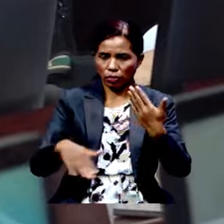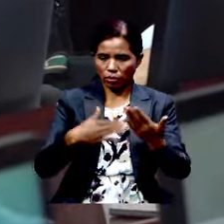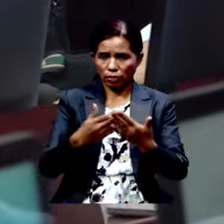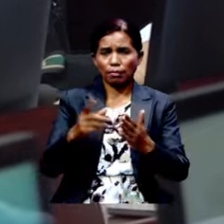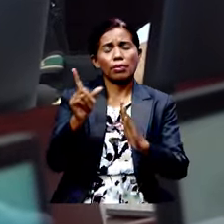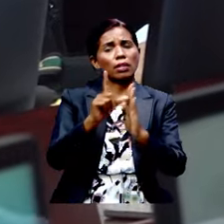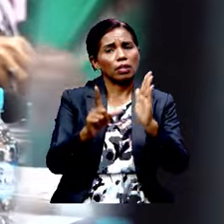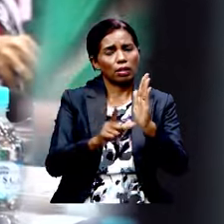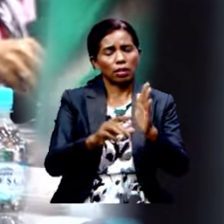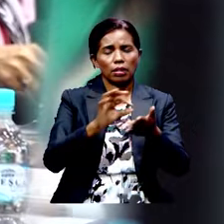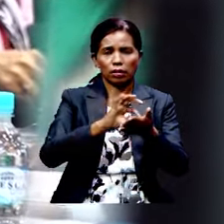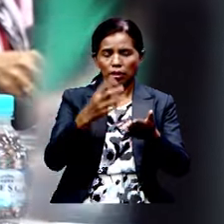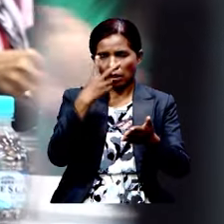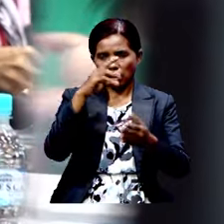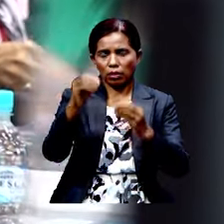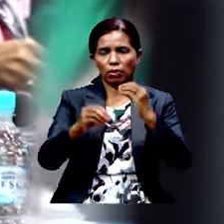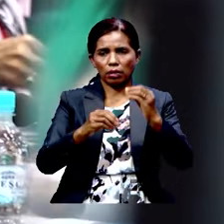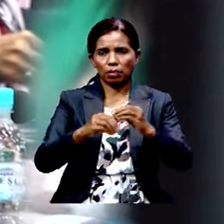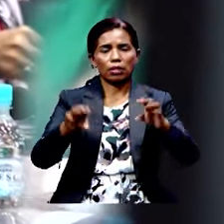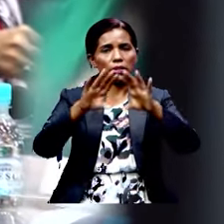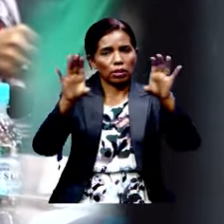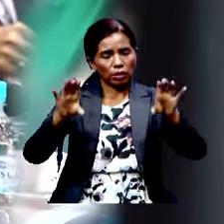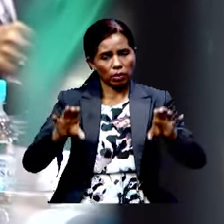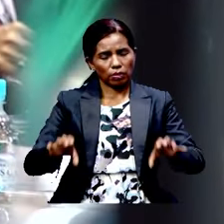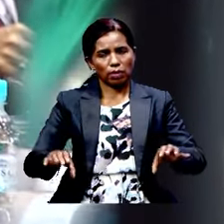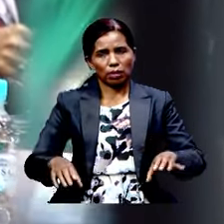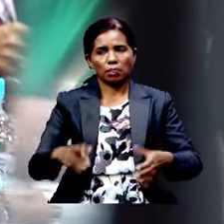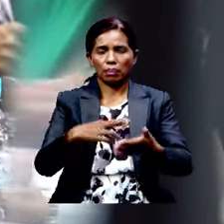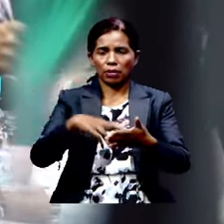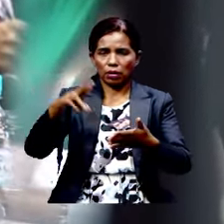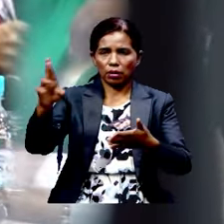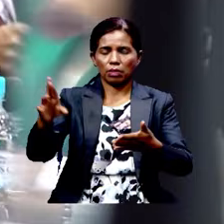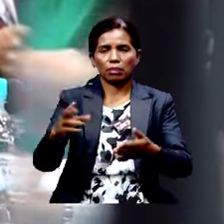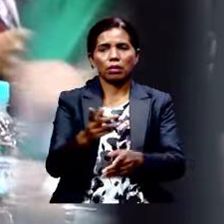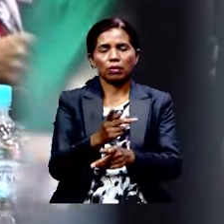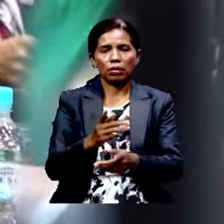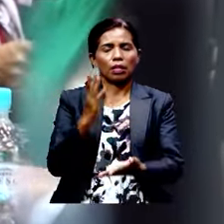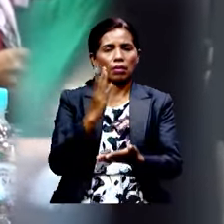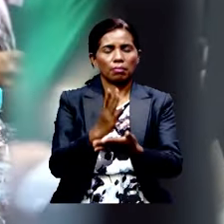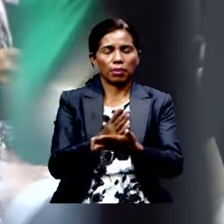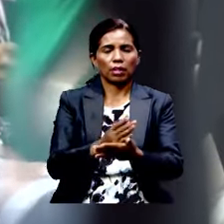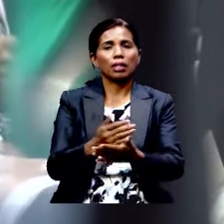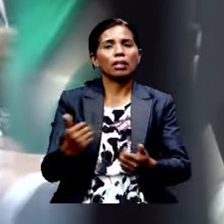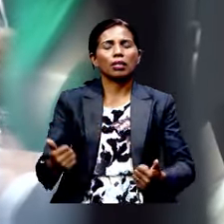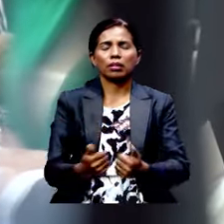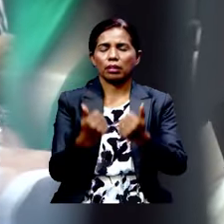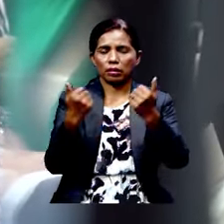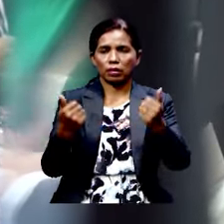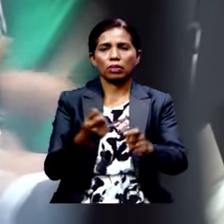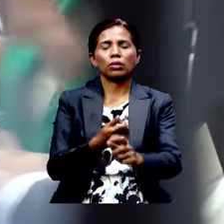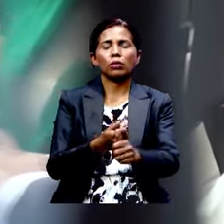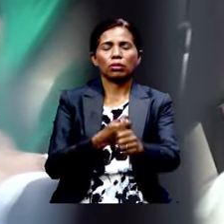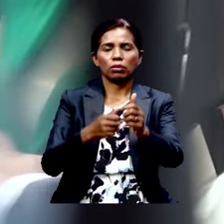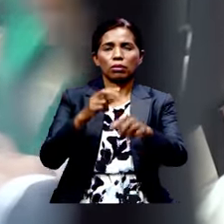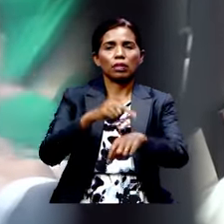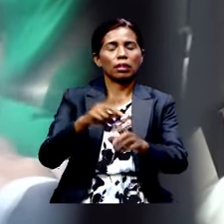Decreto-lei NEMOS autorregula certificação no acreditação inspetor CIRA, no assegura prevenção acidente e navegação do IR Norma